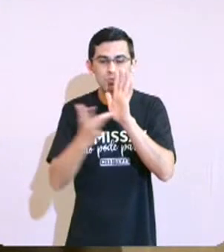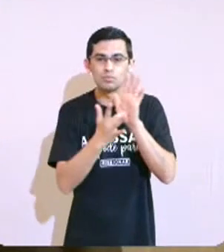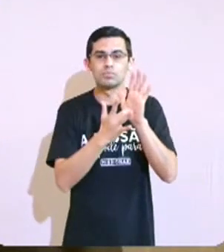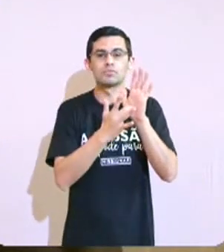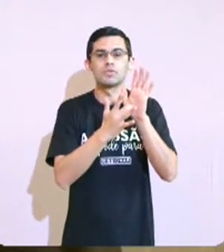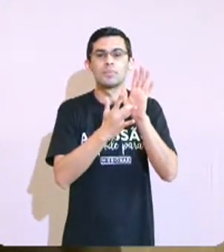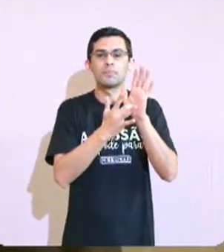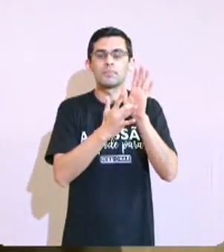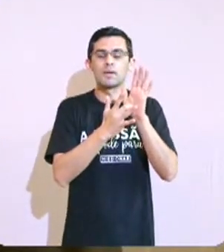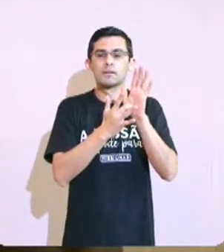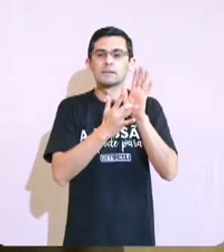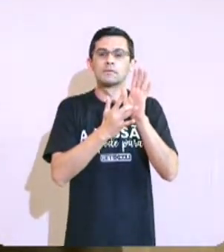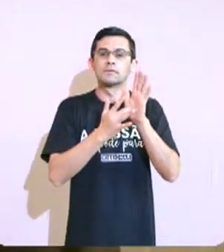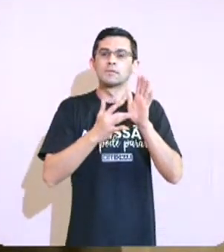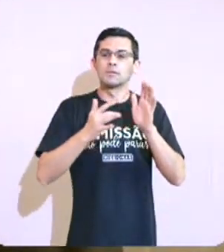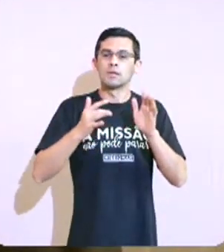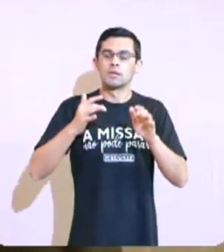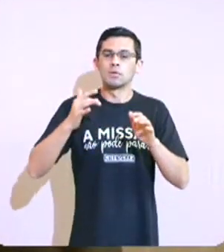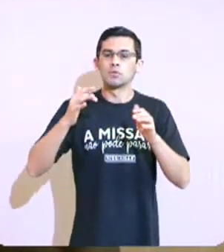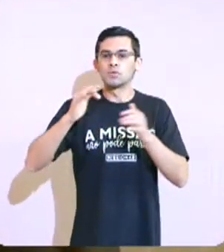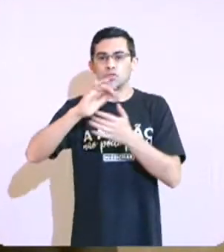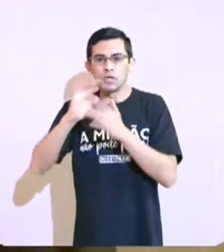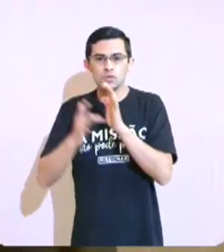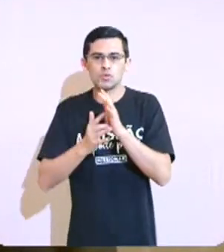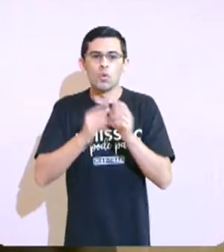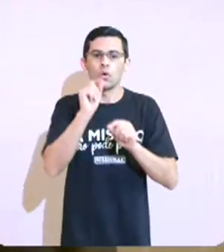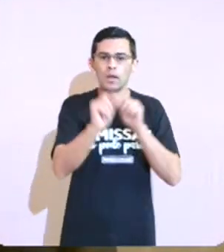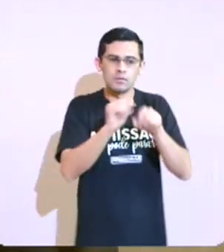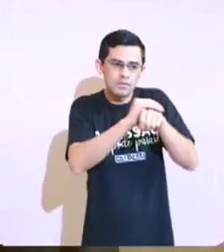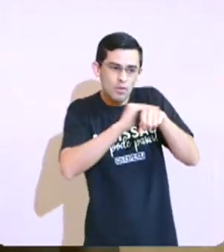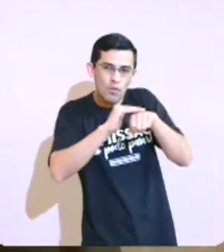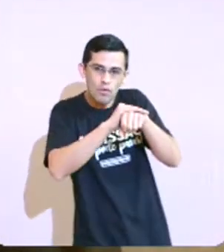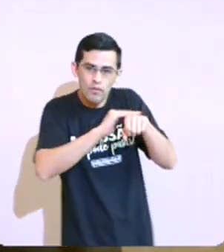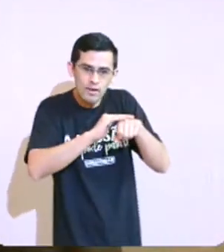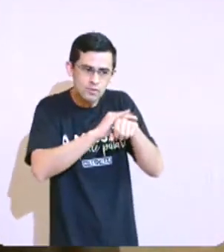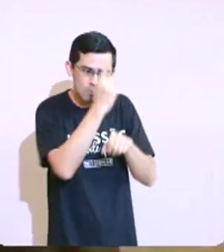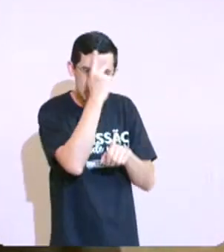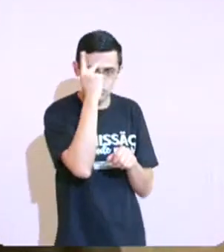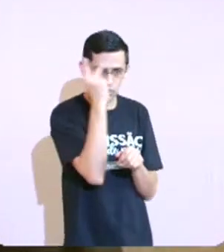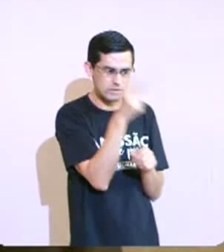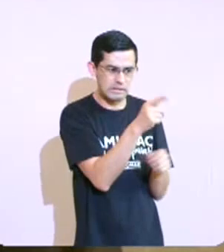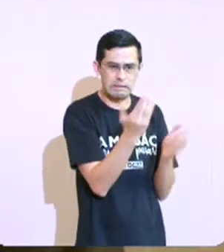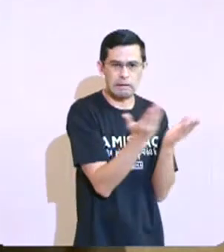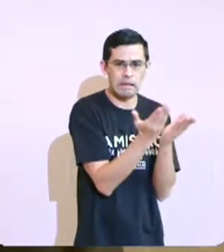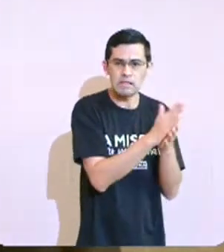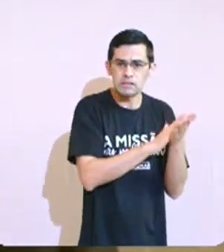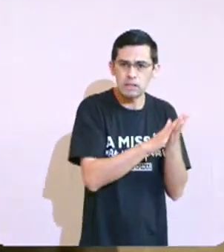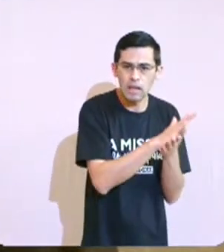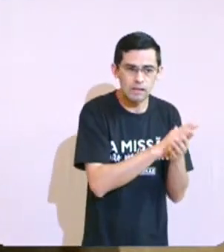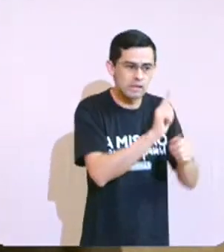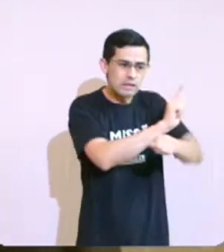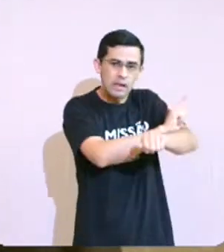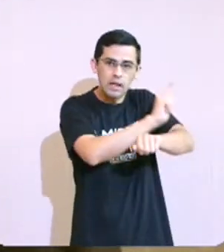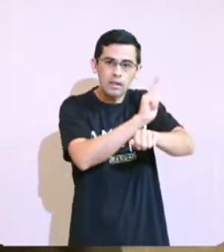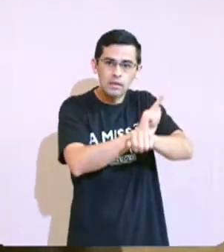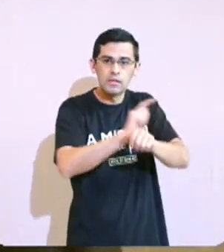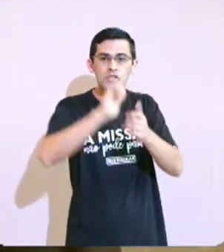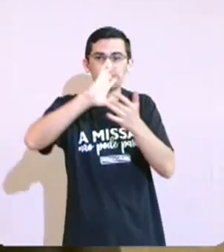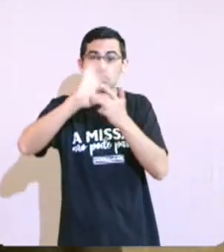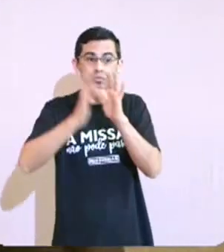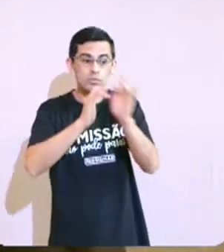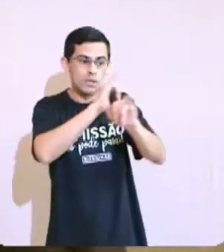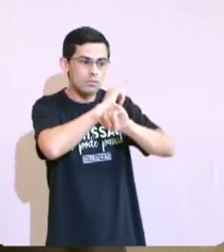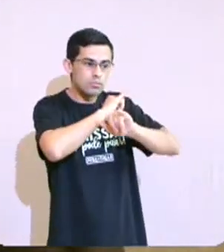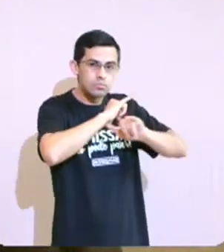zona do diálogo entre a fé e a não fé, na periferia galileia, Jesus anunciava a